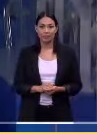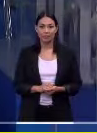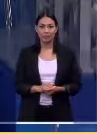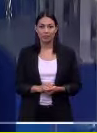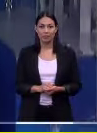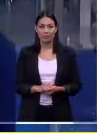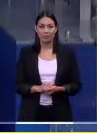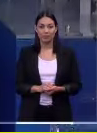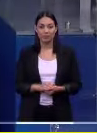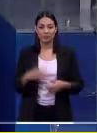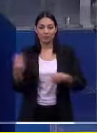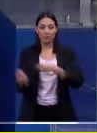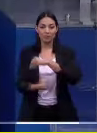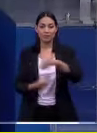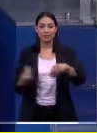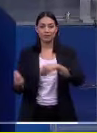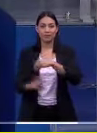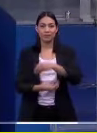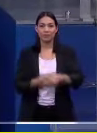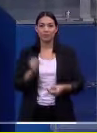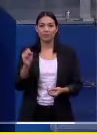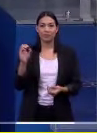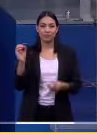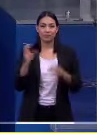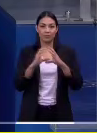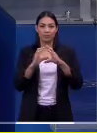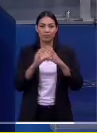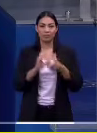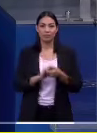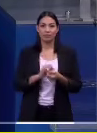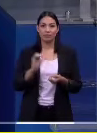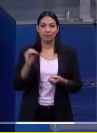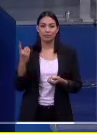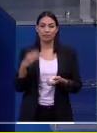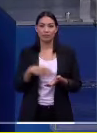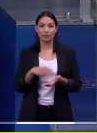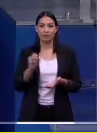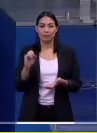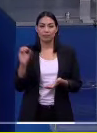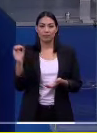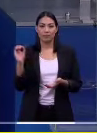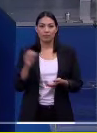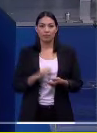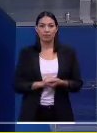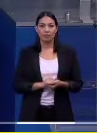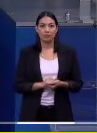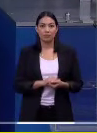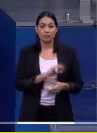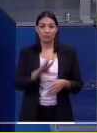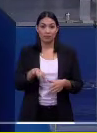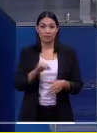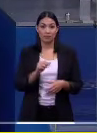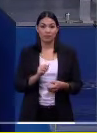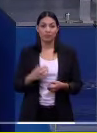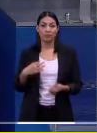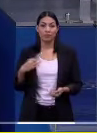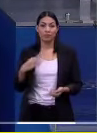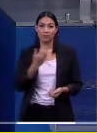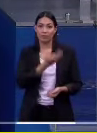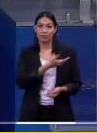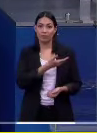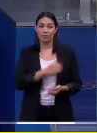Globo recarregado. Embaralhando 80 bolas numeradas de 0 a 80. Sorteio do Time do